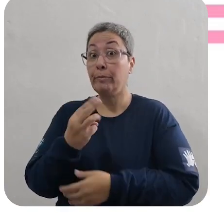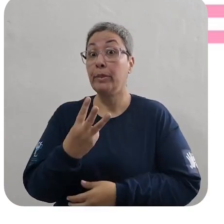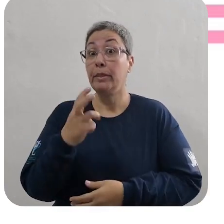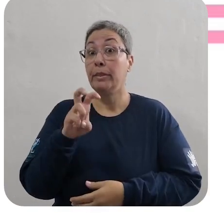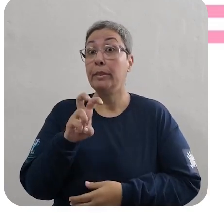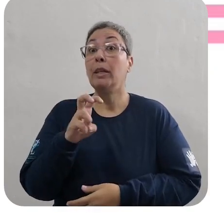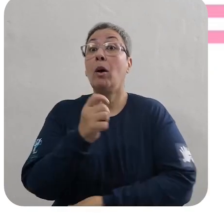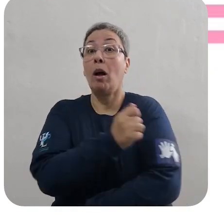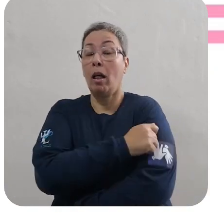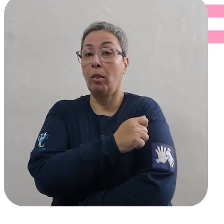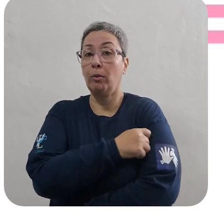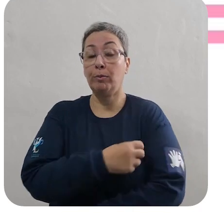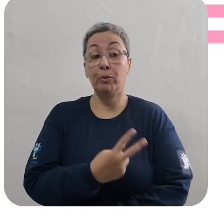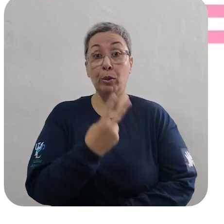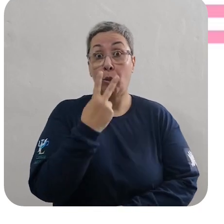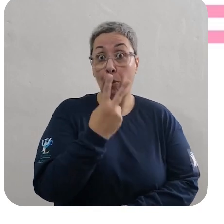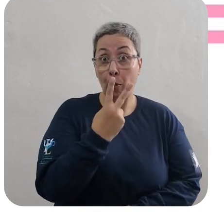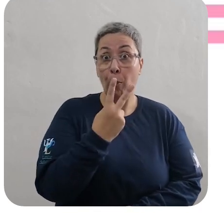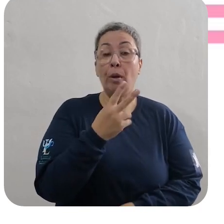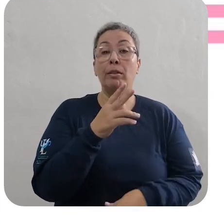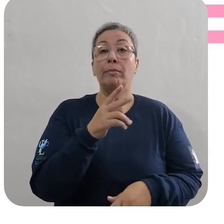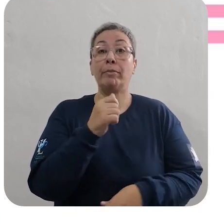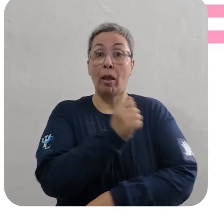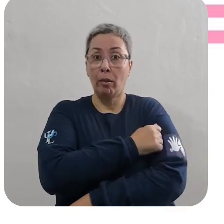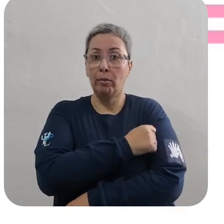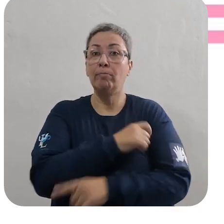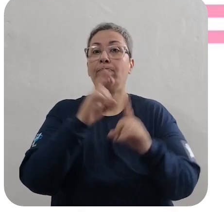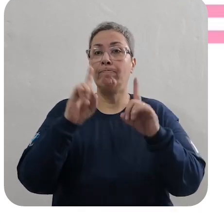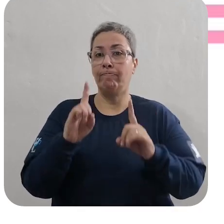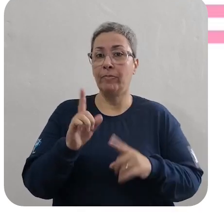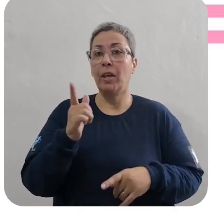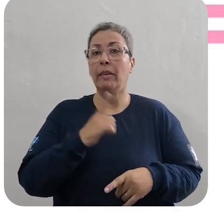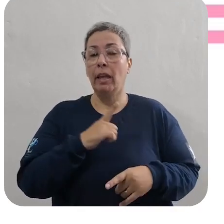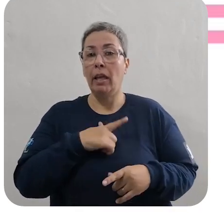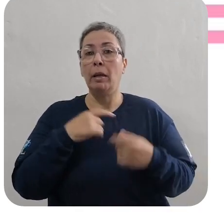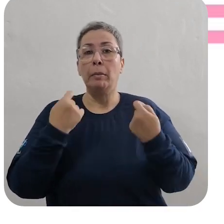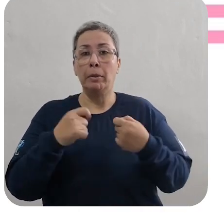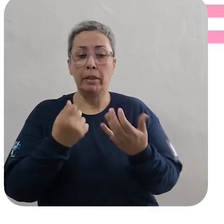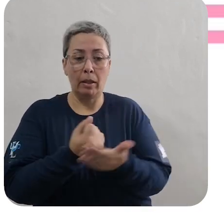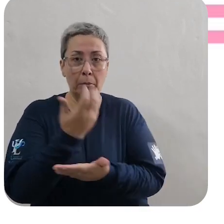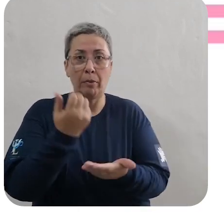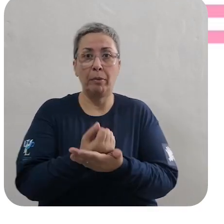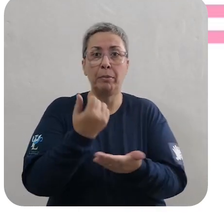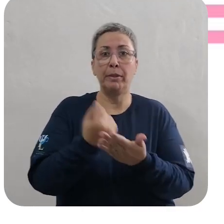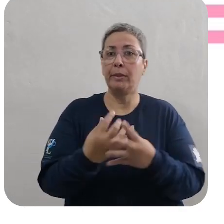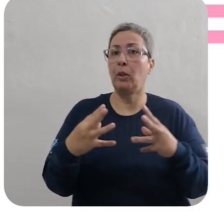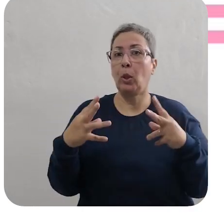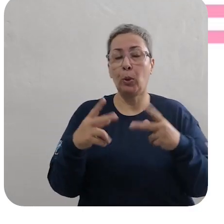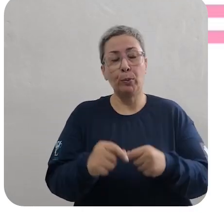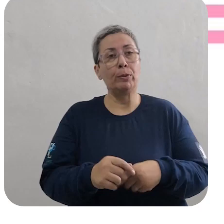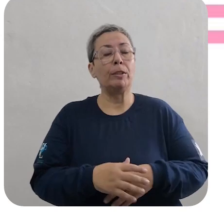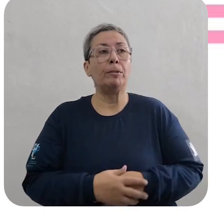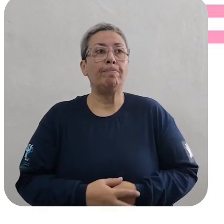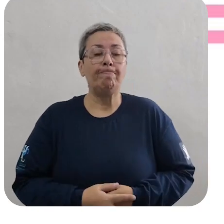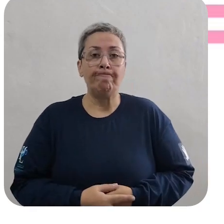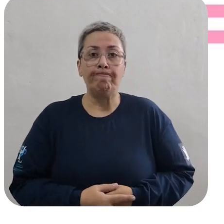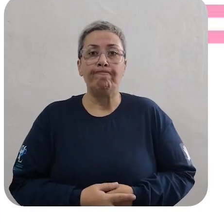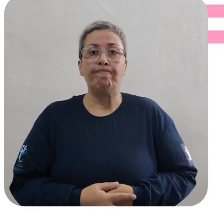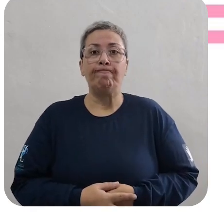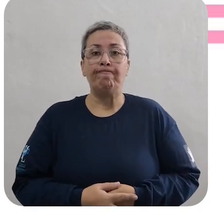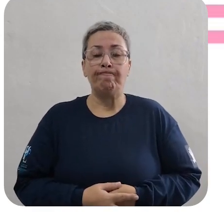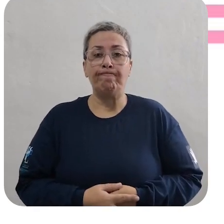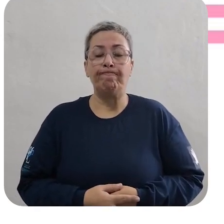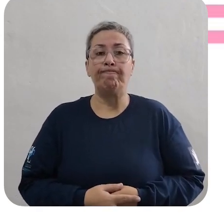crianças. 2 crianças com deficiência e tendo que alfabetizar todo mundo.